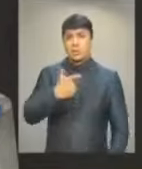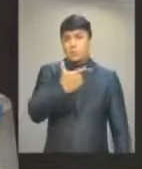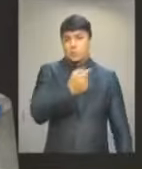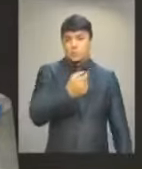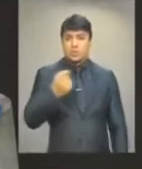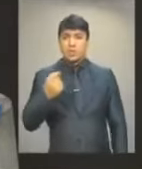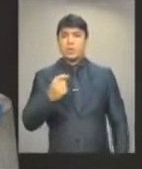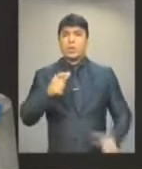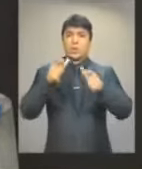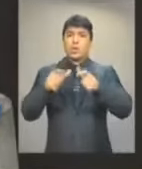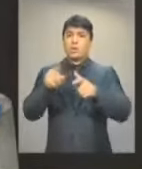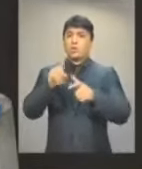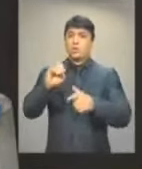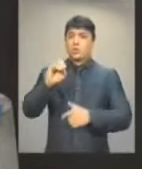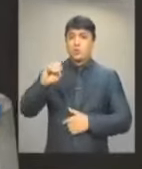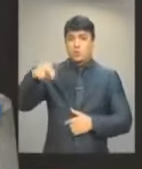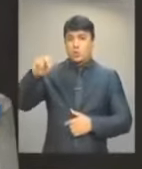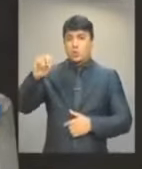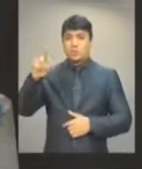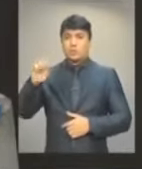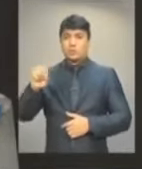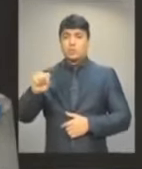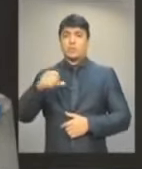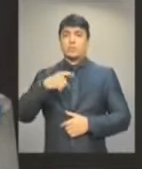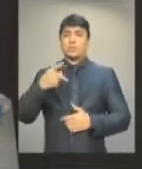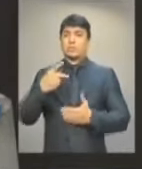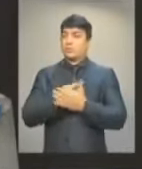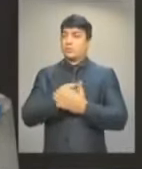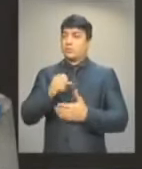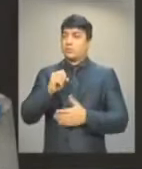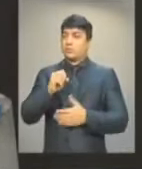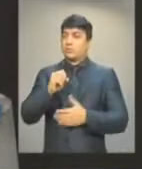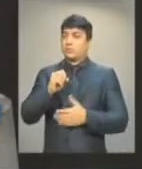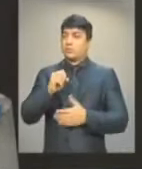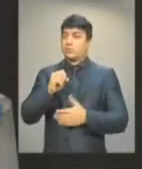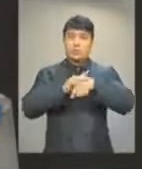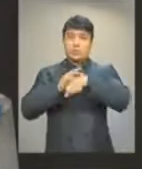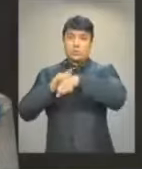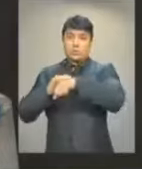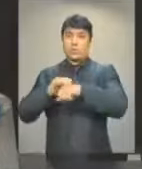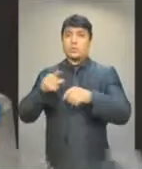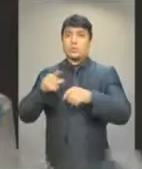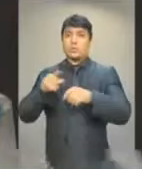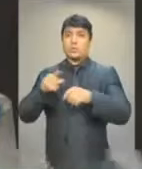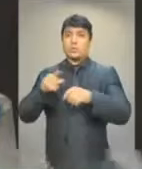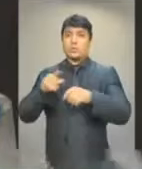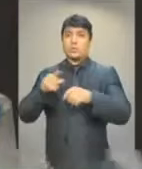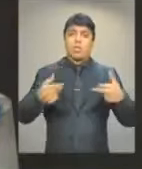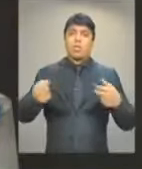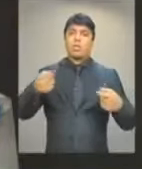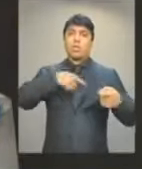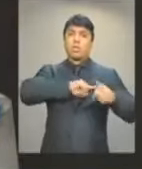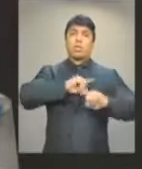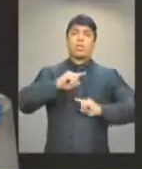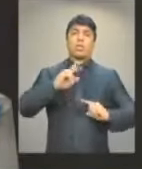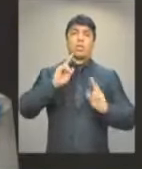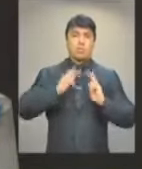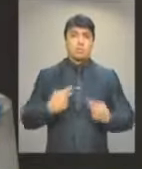zoonoses viessem atacar a espécie humana. A pandemia, ela é a